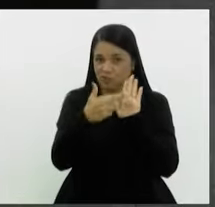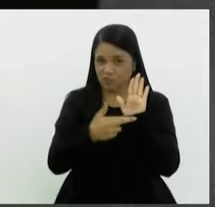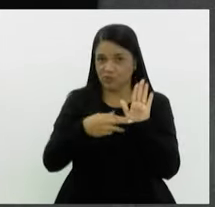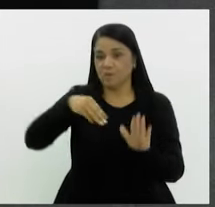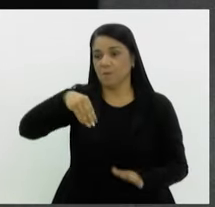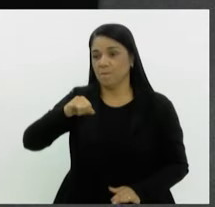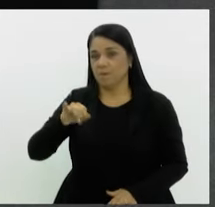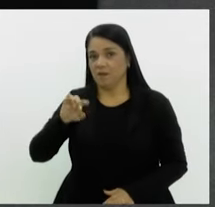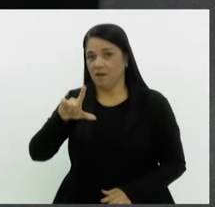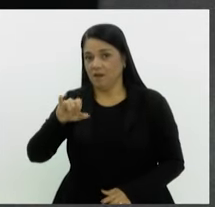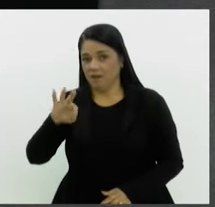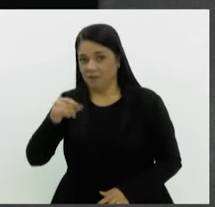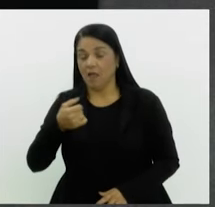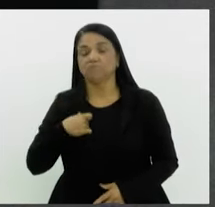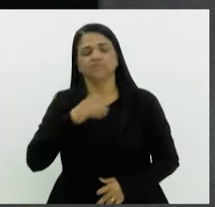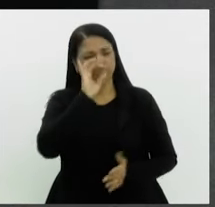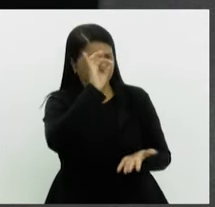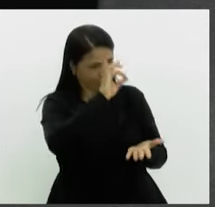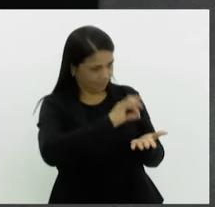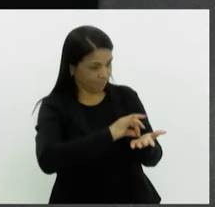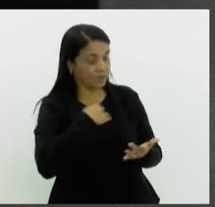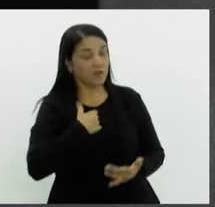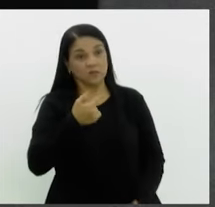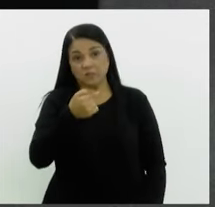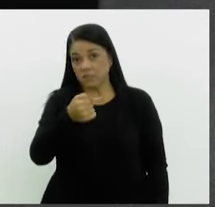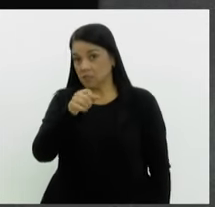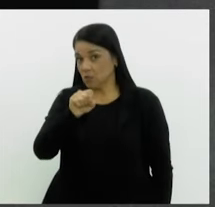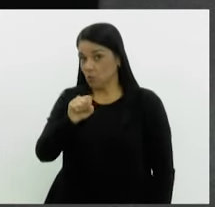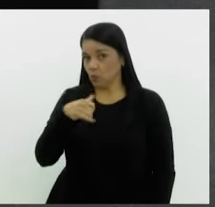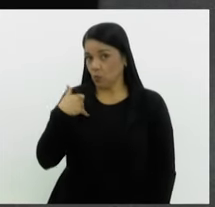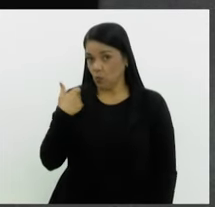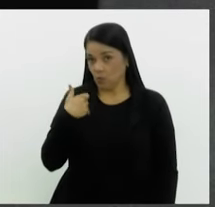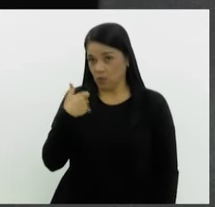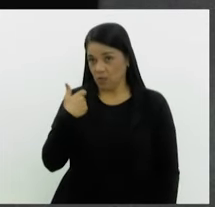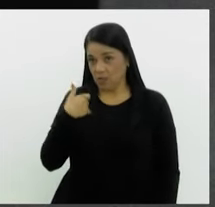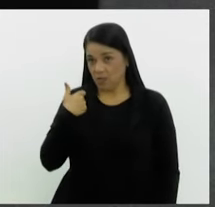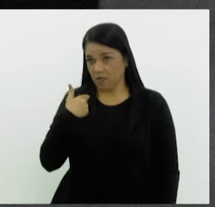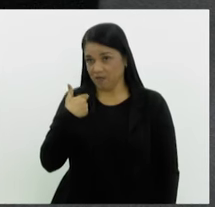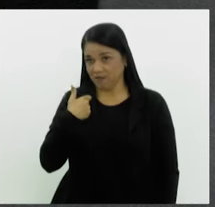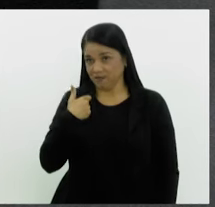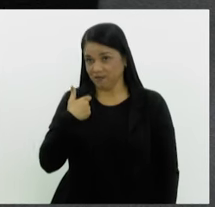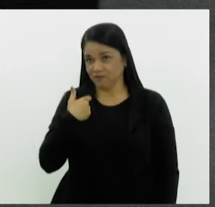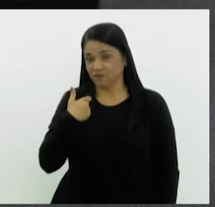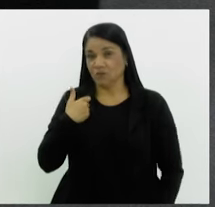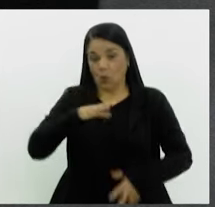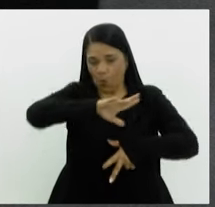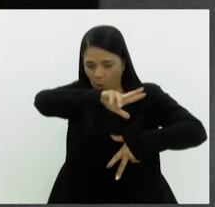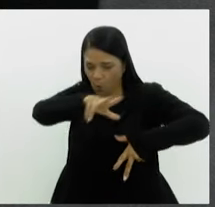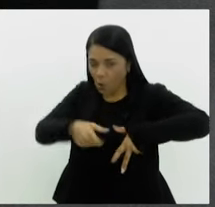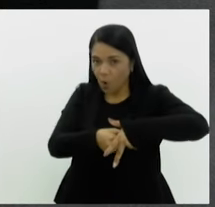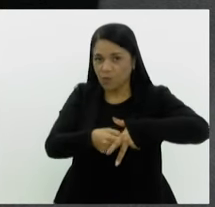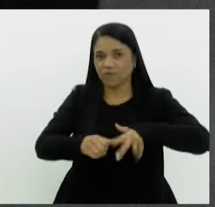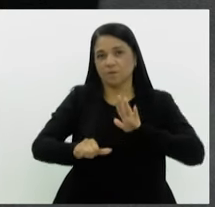sou um homem de 78 anos. O golpe foi em primeiro,